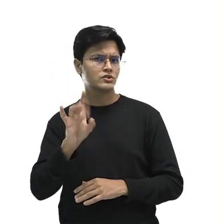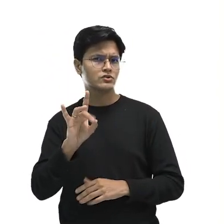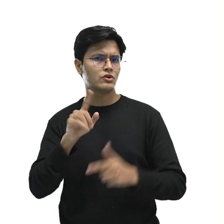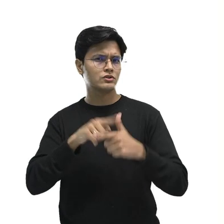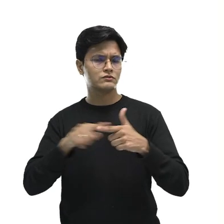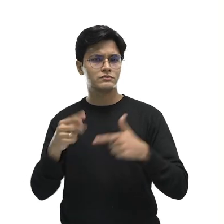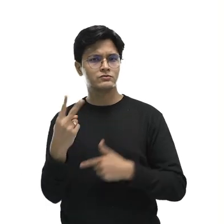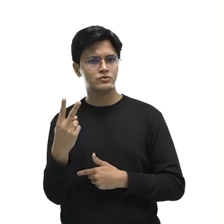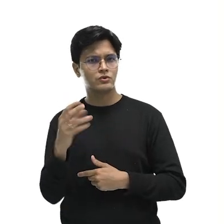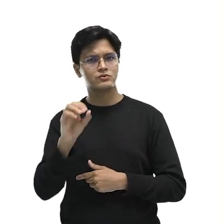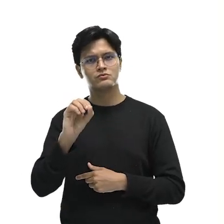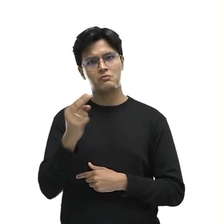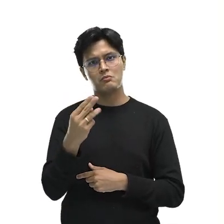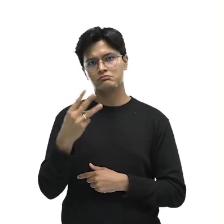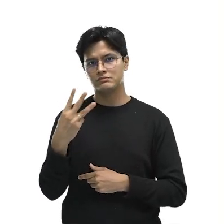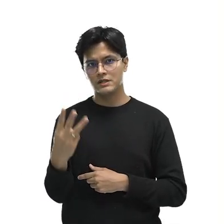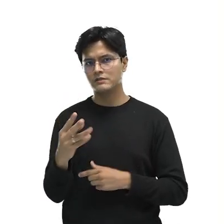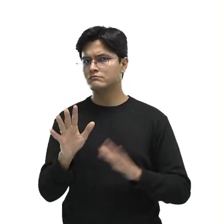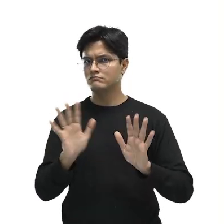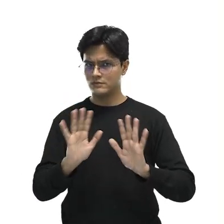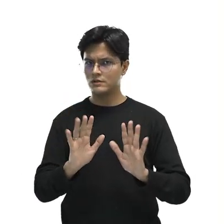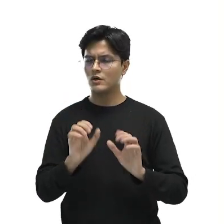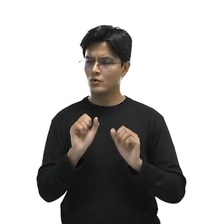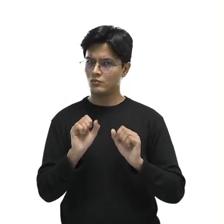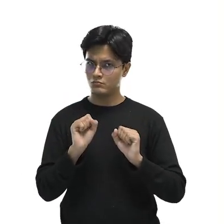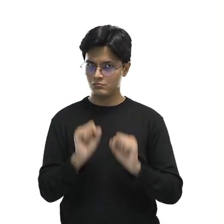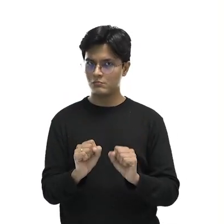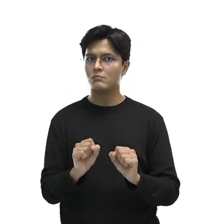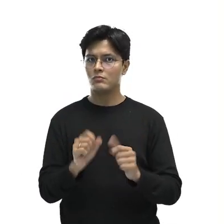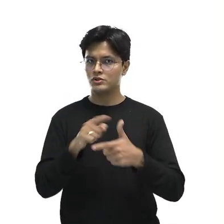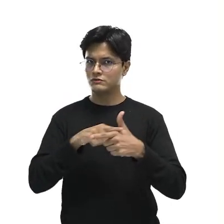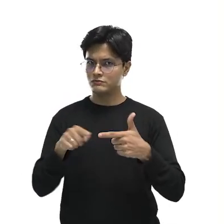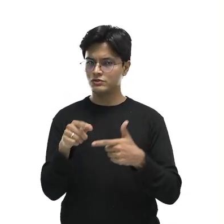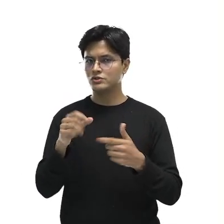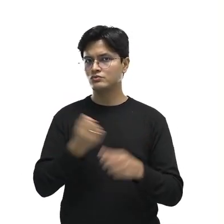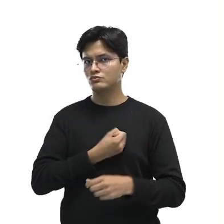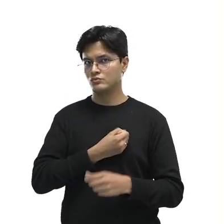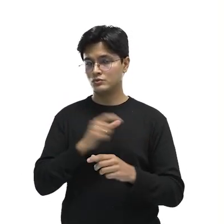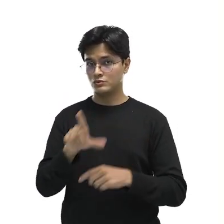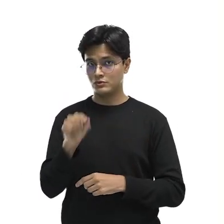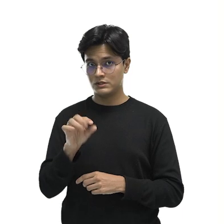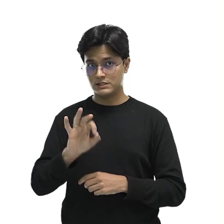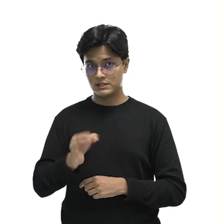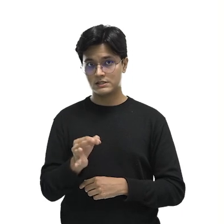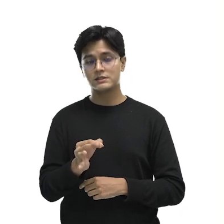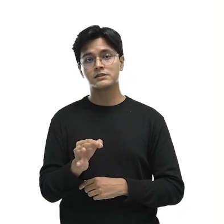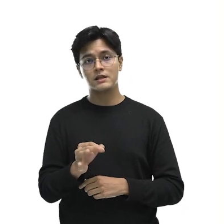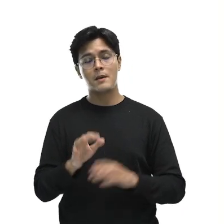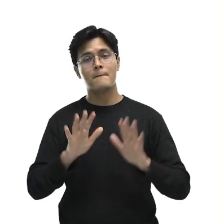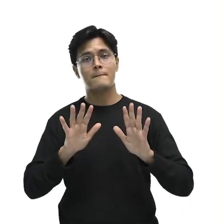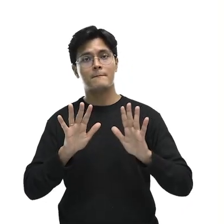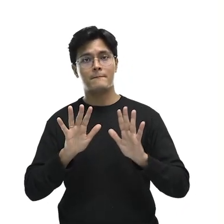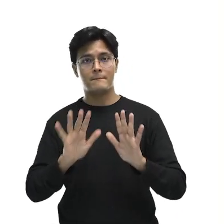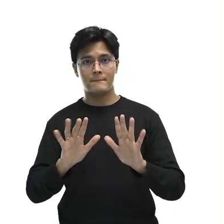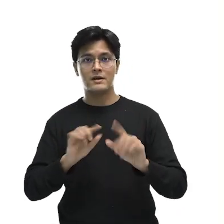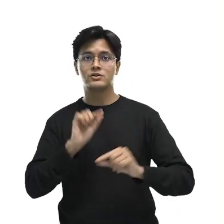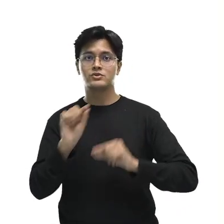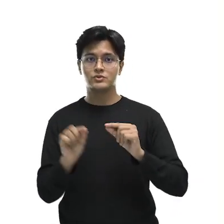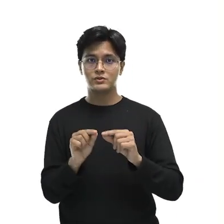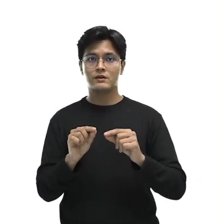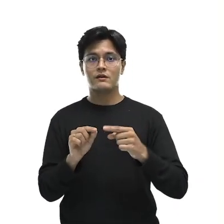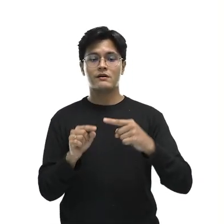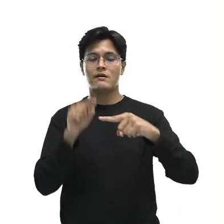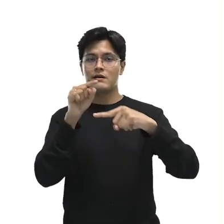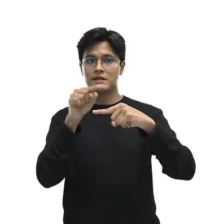pode dividir pelo número que você quiser, desde que essa divisão, o mesmo número que você dividir a parte de cima